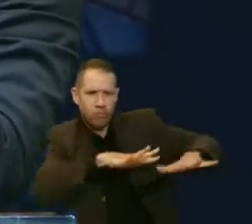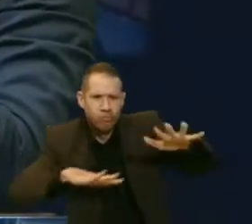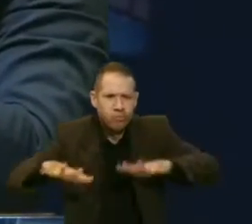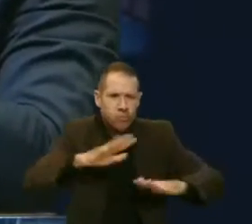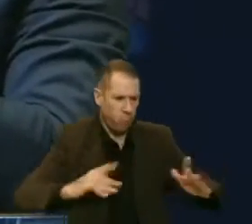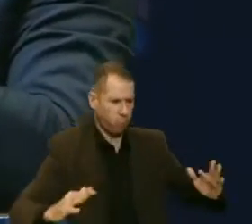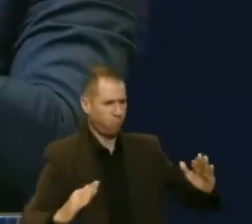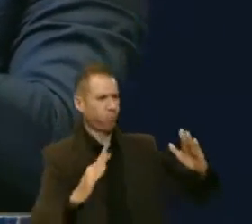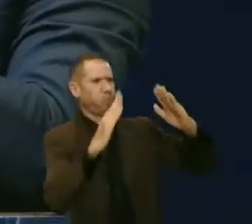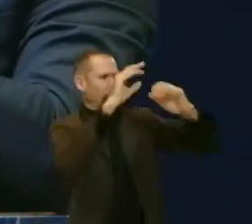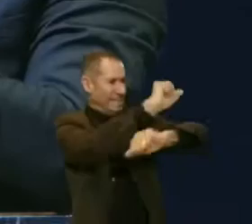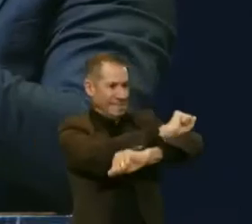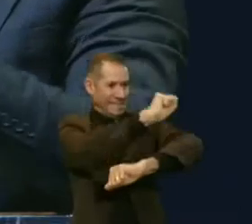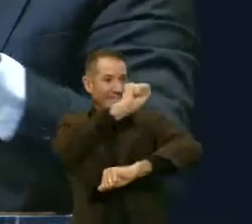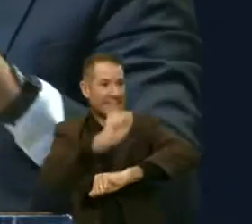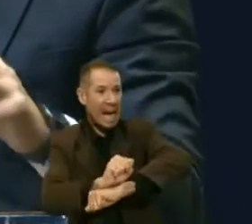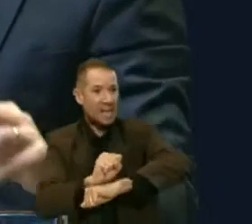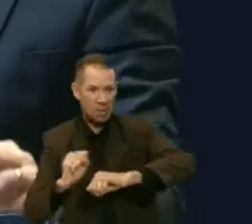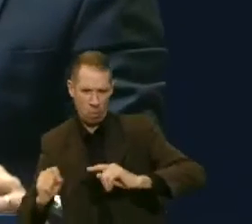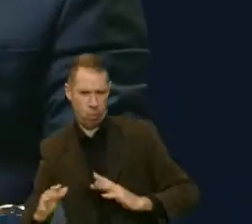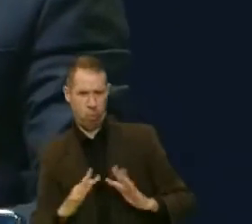sair fumaça.